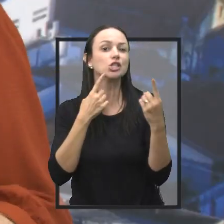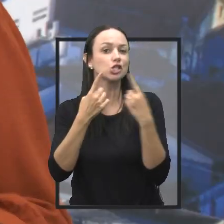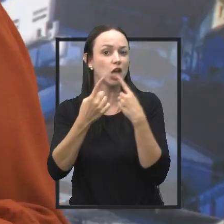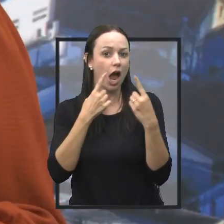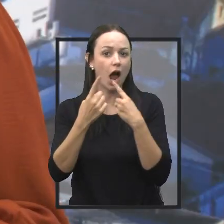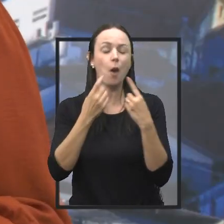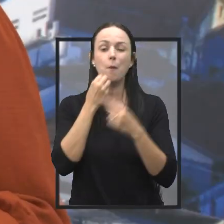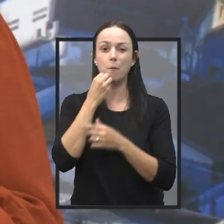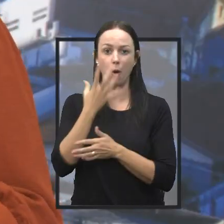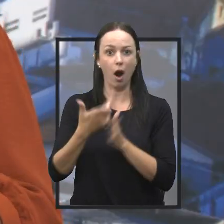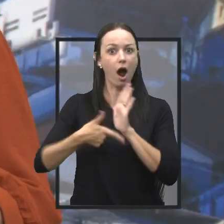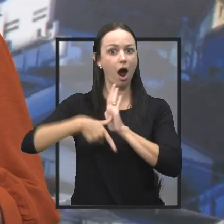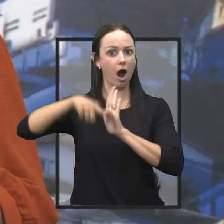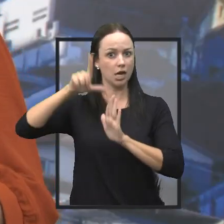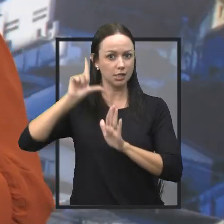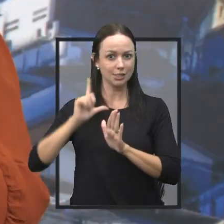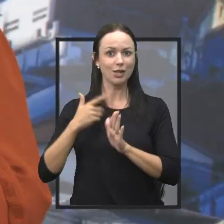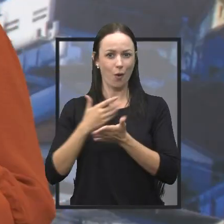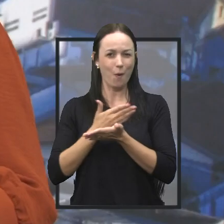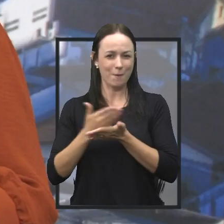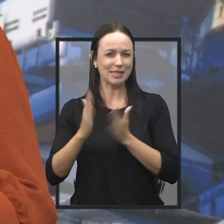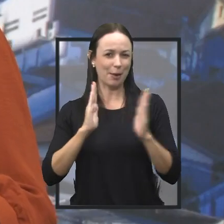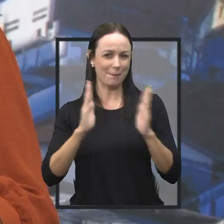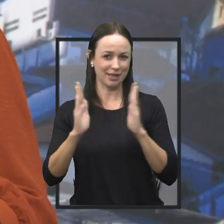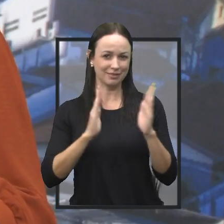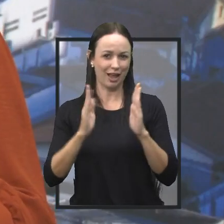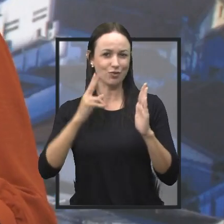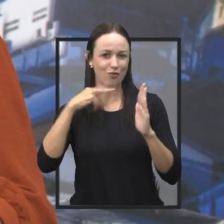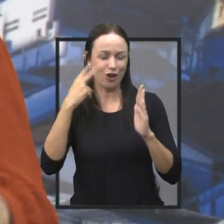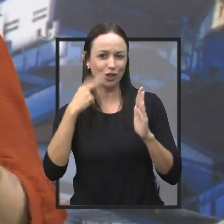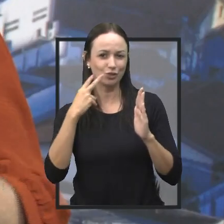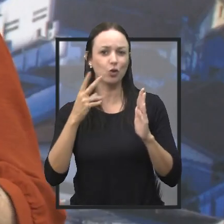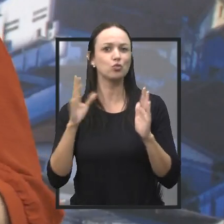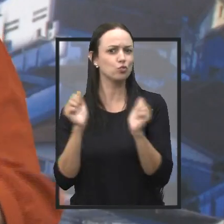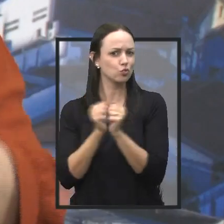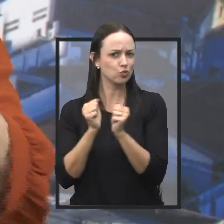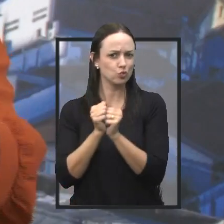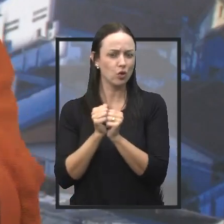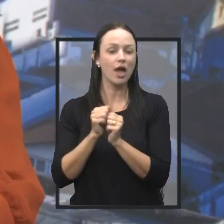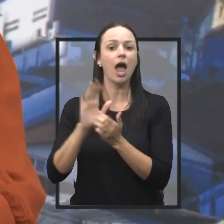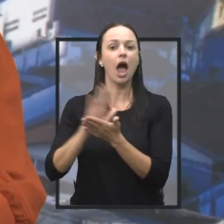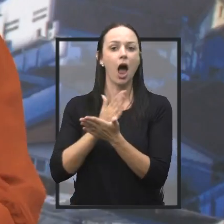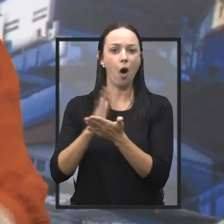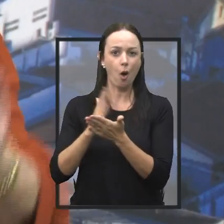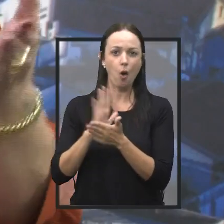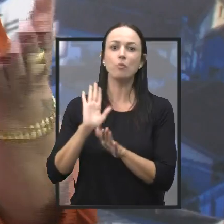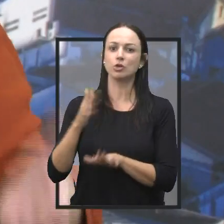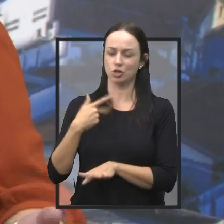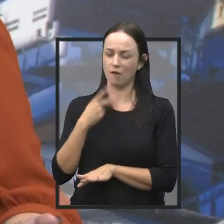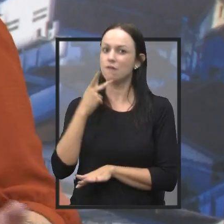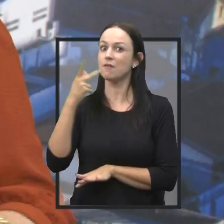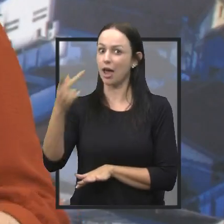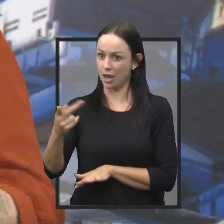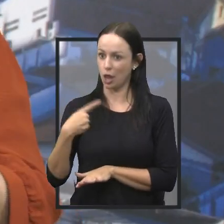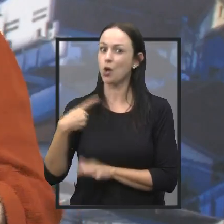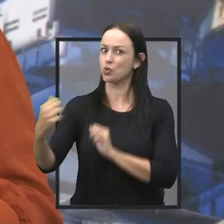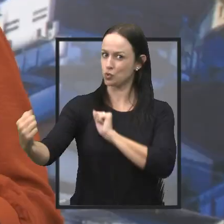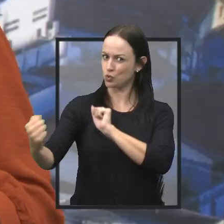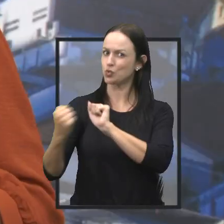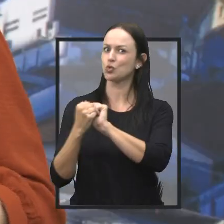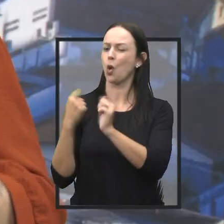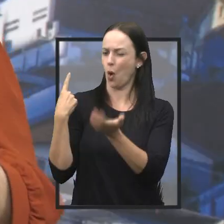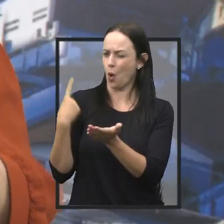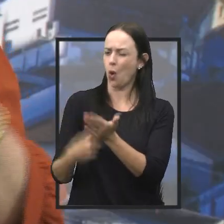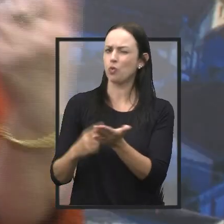bom antes mesmo de começar esse mandato e que estão conosco, né, inclusive algumas que a gente já foi falar, olha, estaremos juntos,